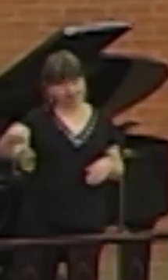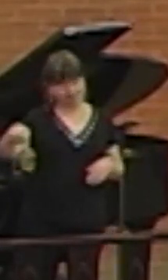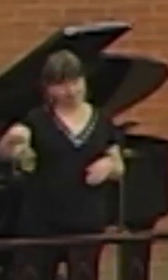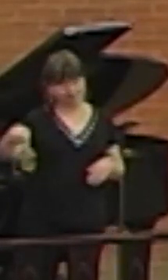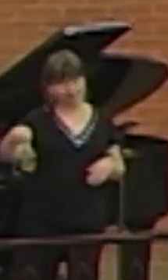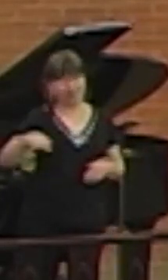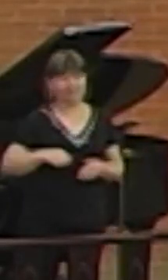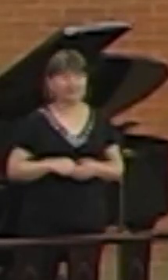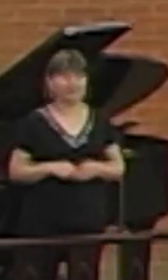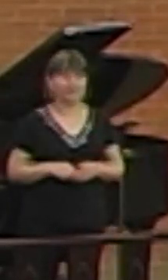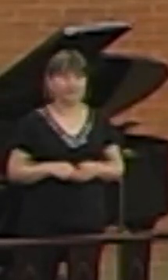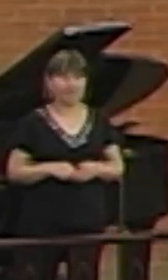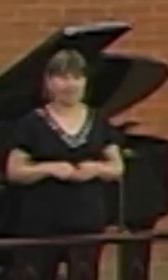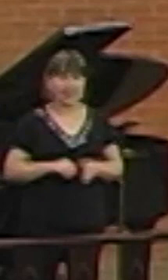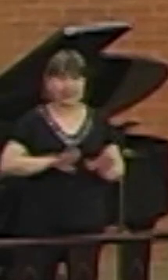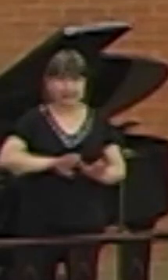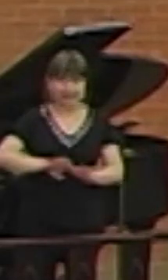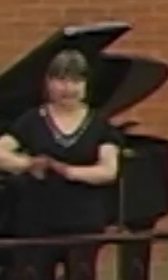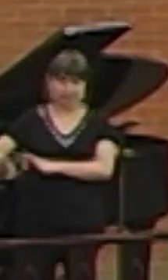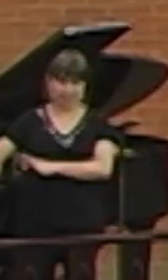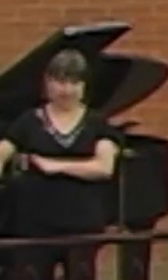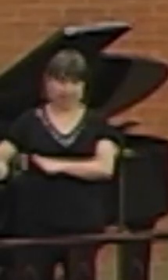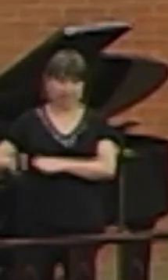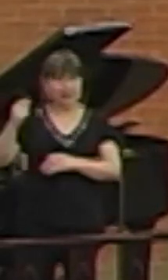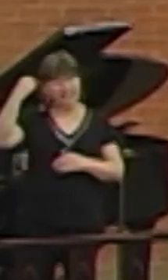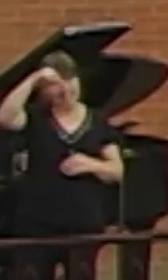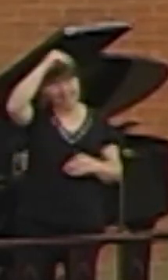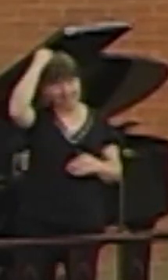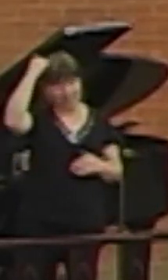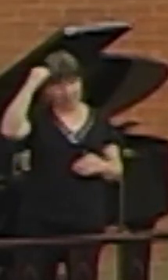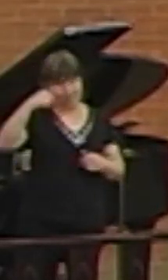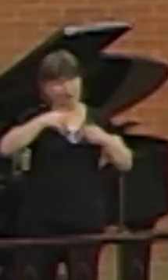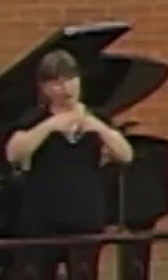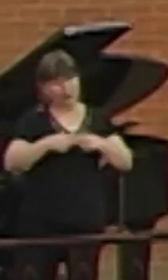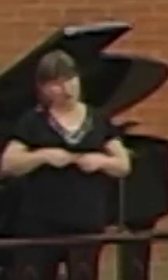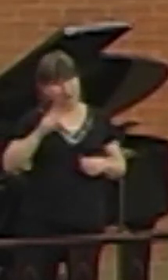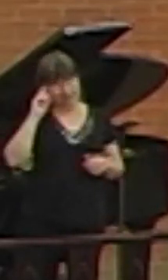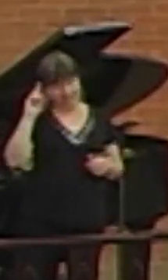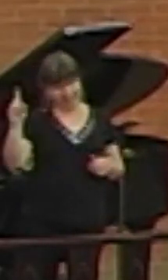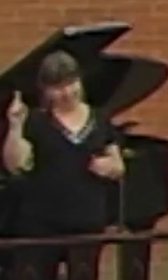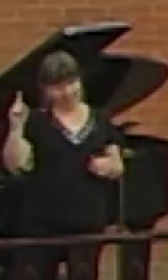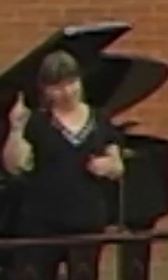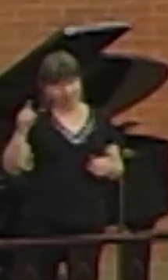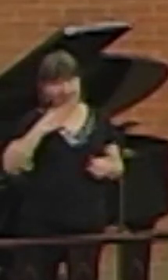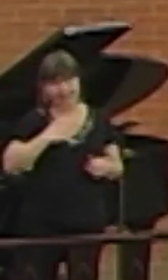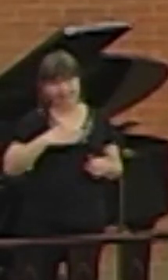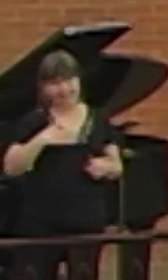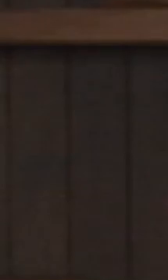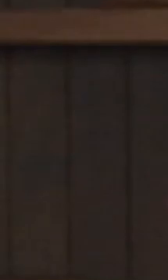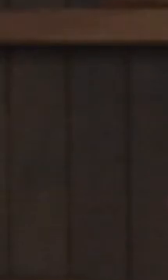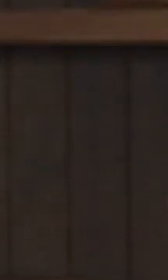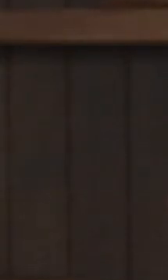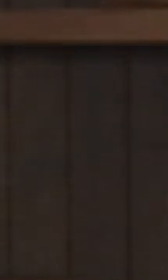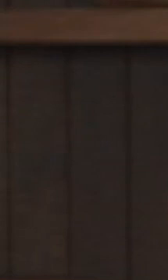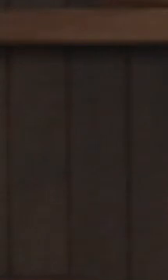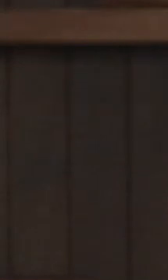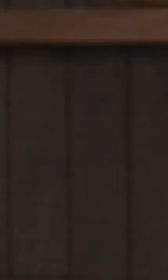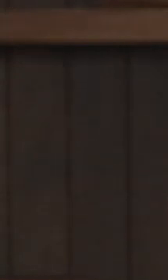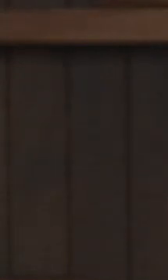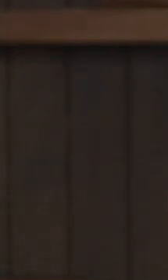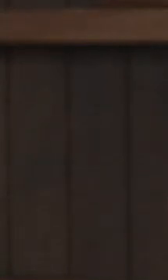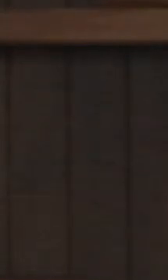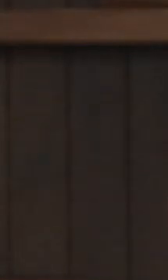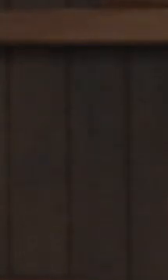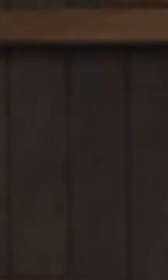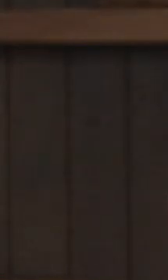e o separou o santificou porque nele Descansou de toda a obra e